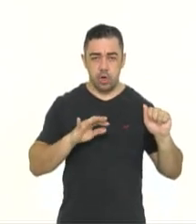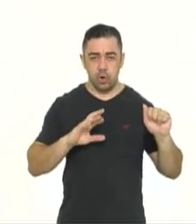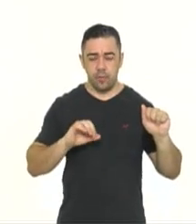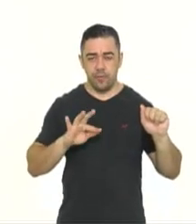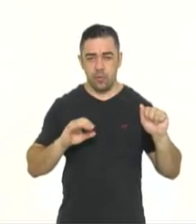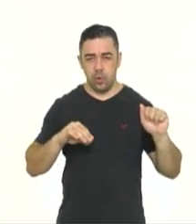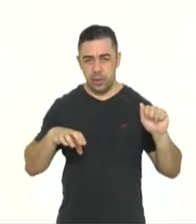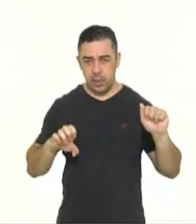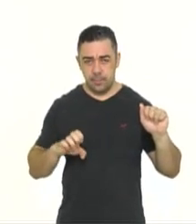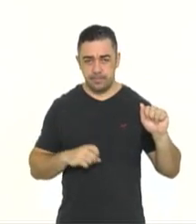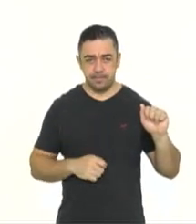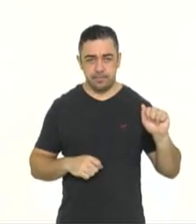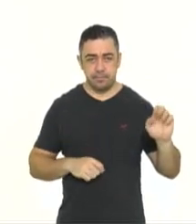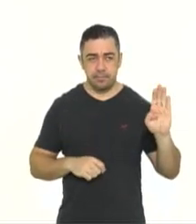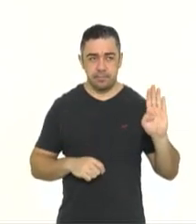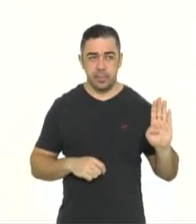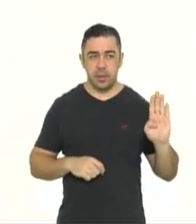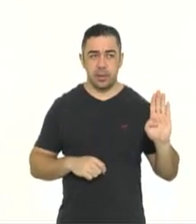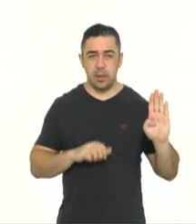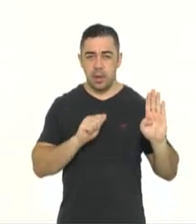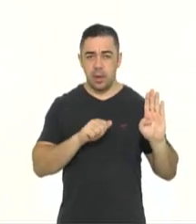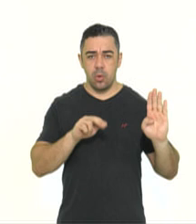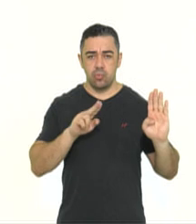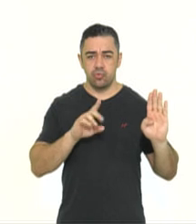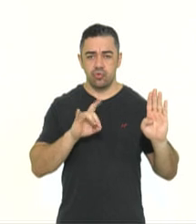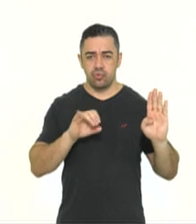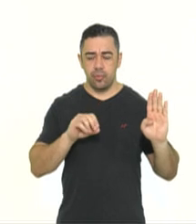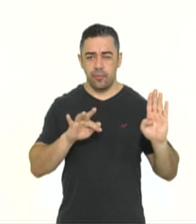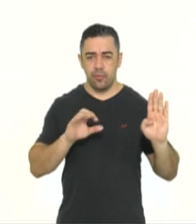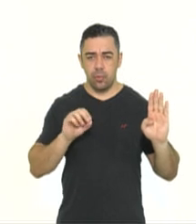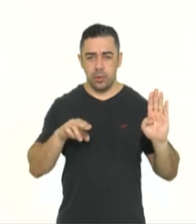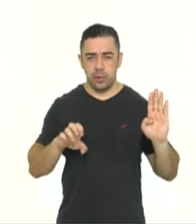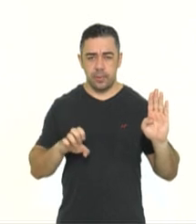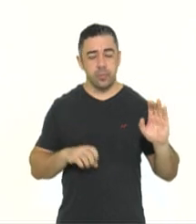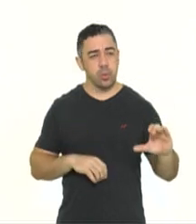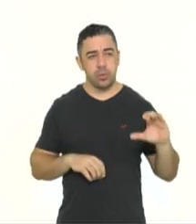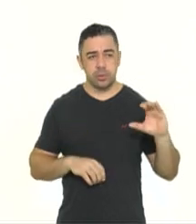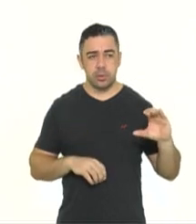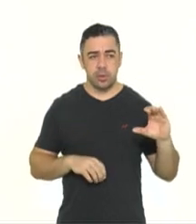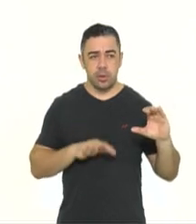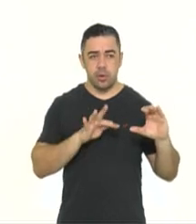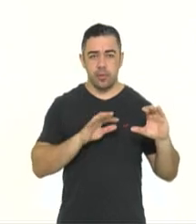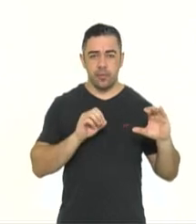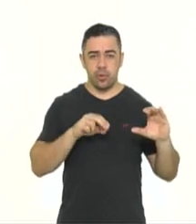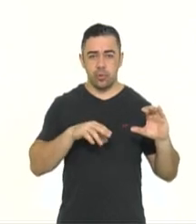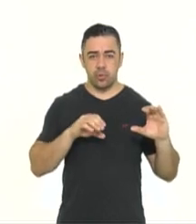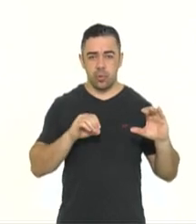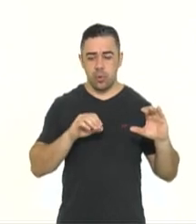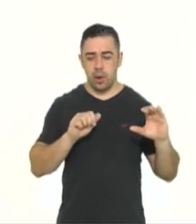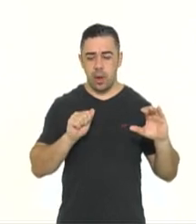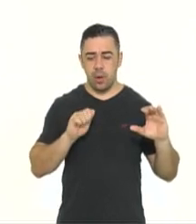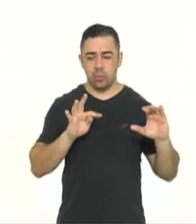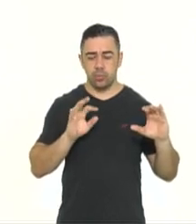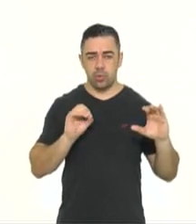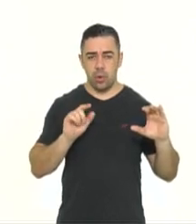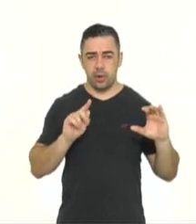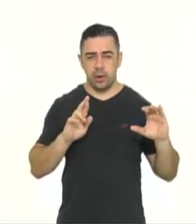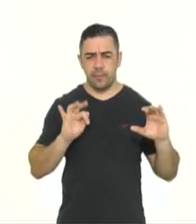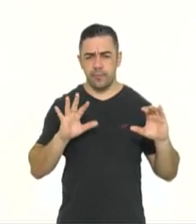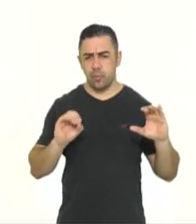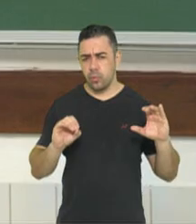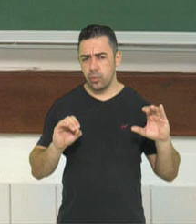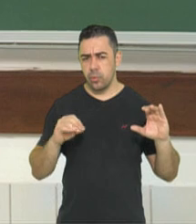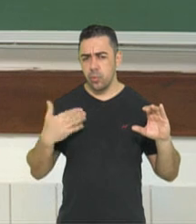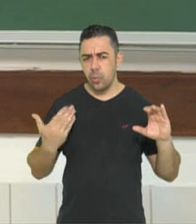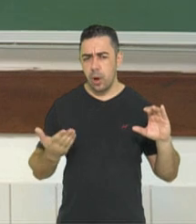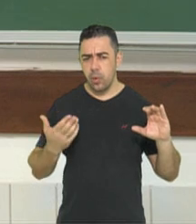microfone. Letra B, audiofone. Ou letra C, fonoautógrafo. E aí, de